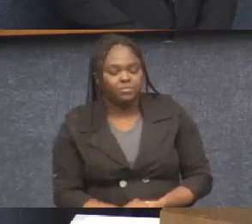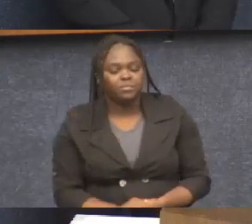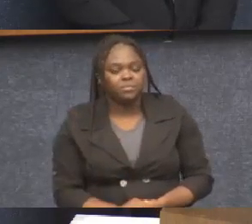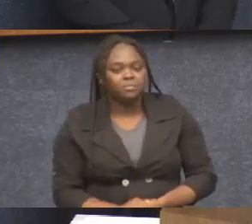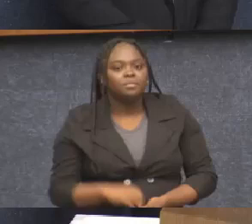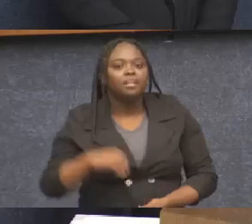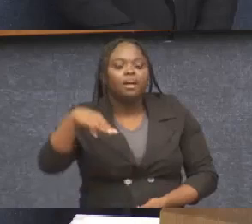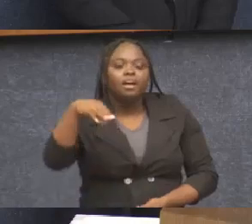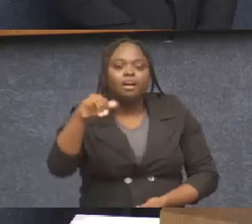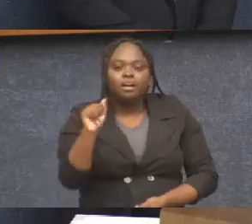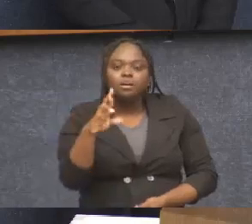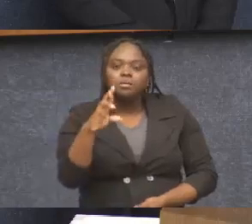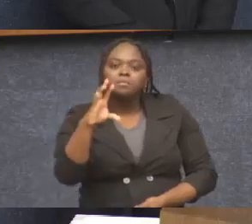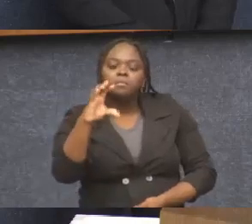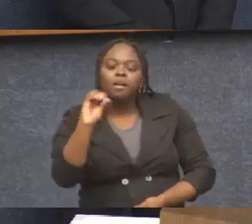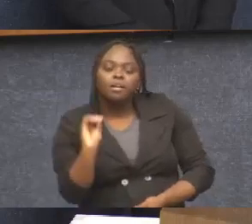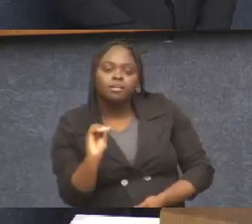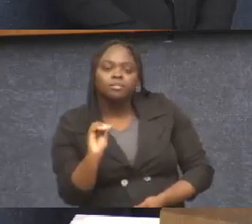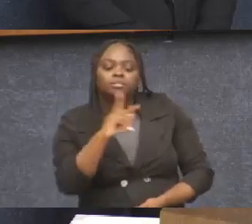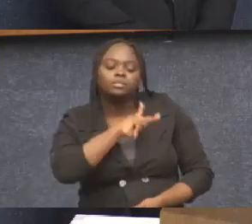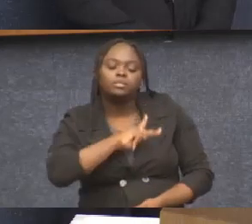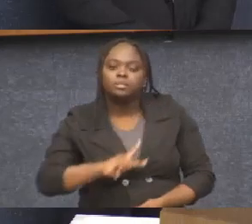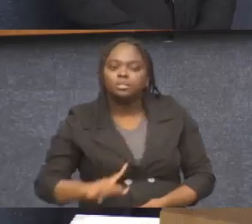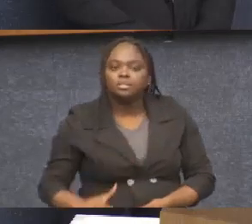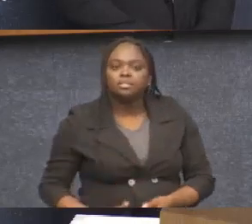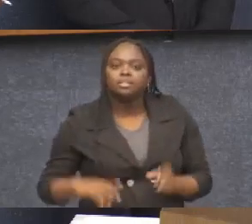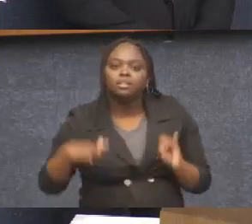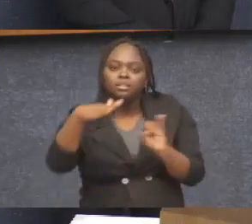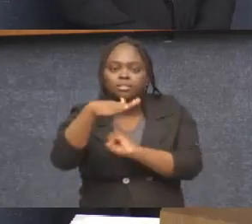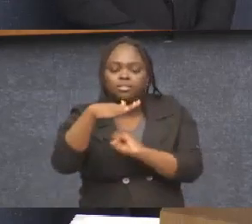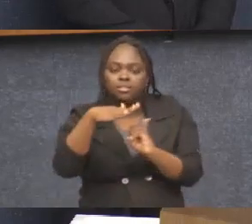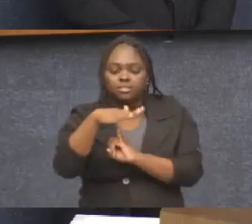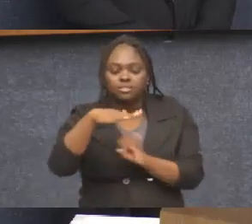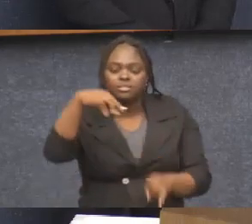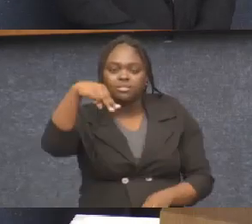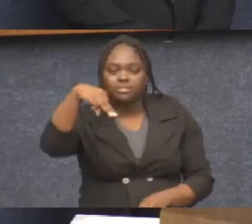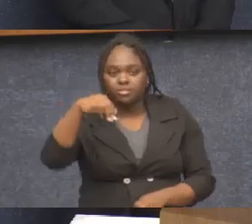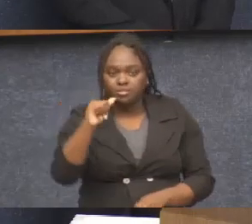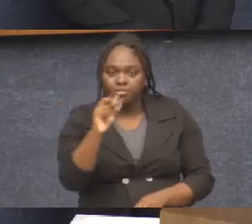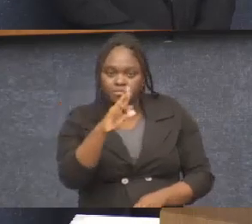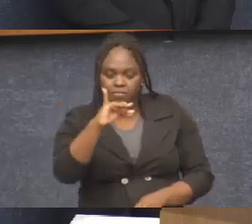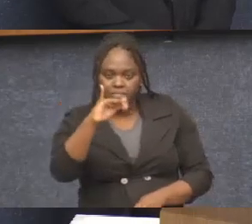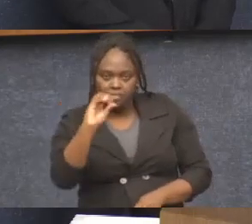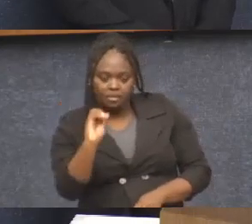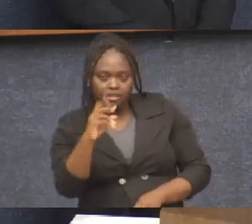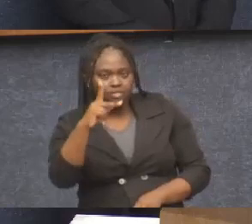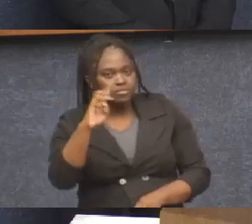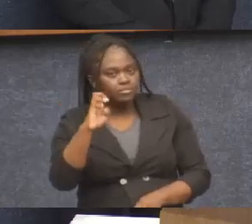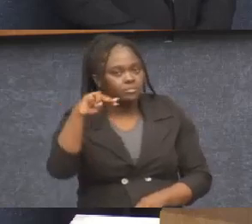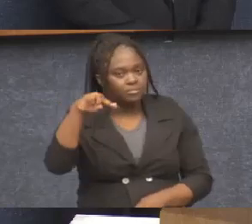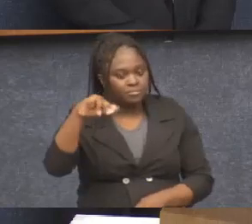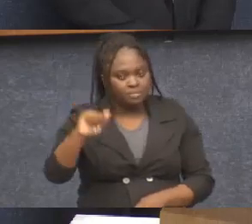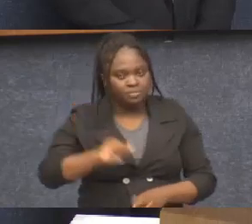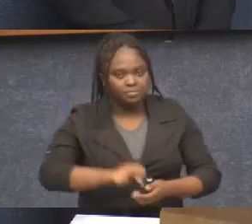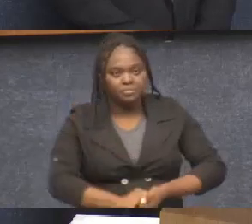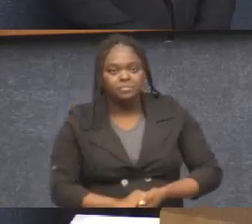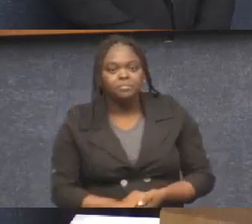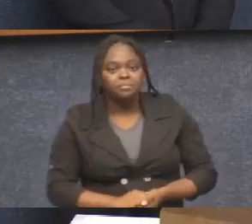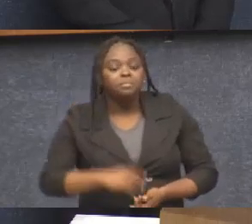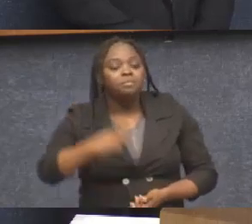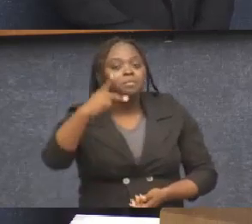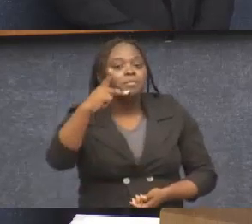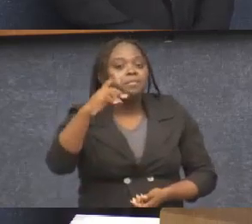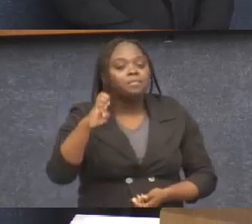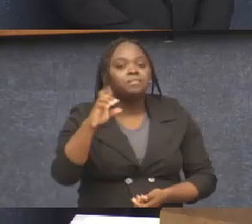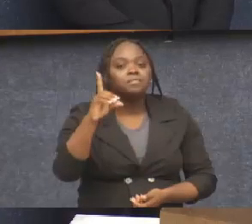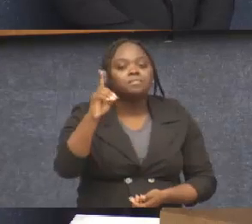Marco Antônio Viana Leite, presidente do Instituto Mário Pena; Pedro Paulo Pinto,